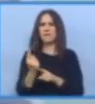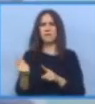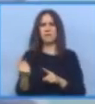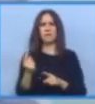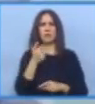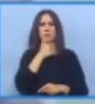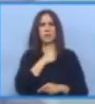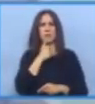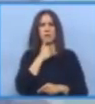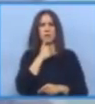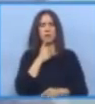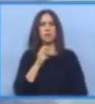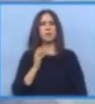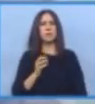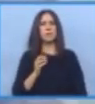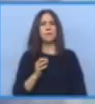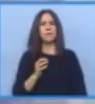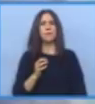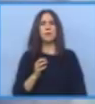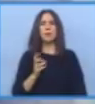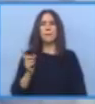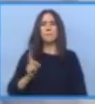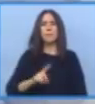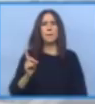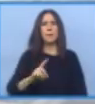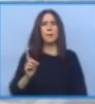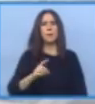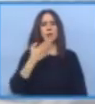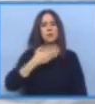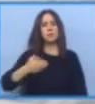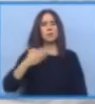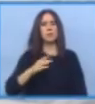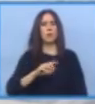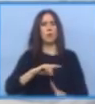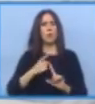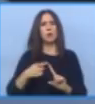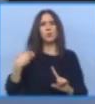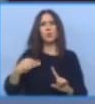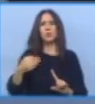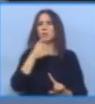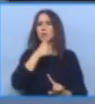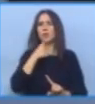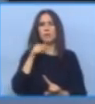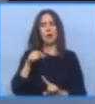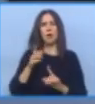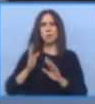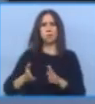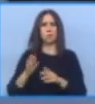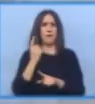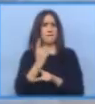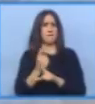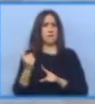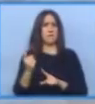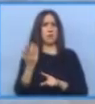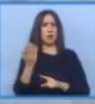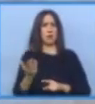este sacrifício. Não é necessário estar a repetir todas as semanas, todos os anos, sacrifícios. Foi feito de uma vez por todas. E,